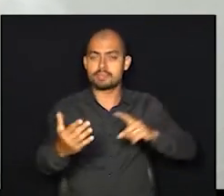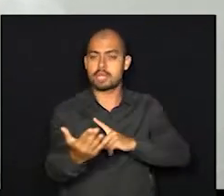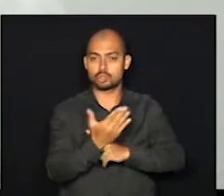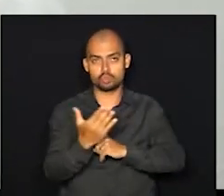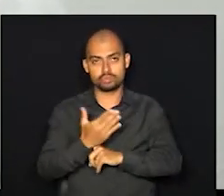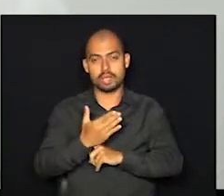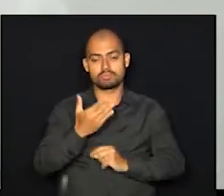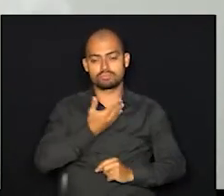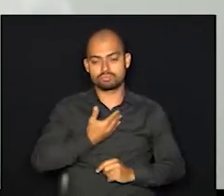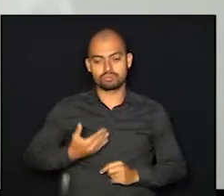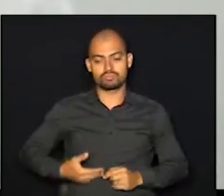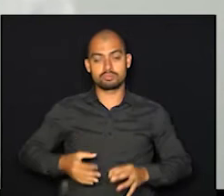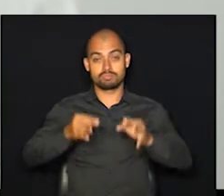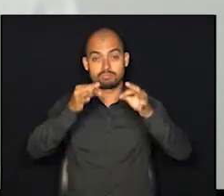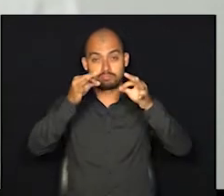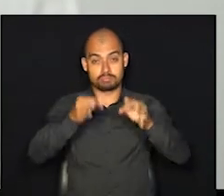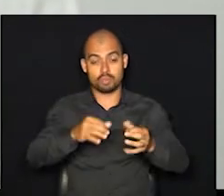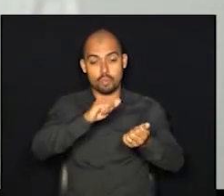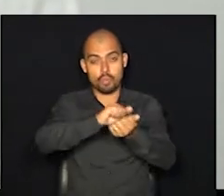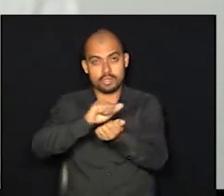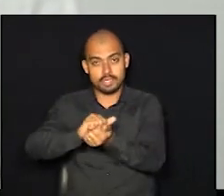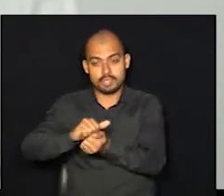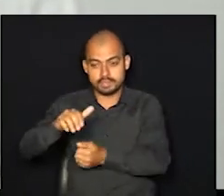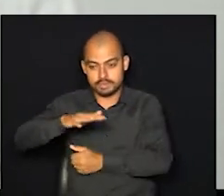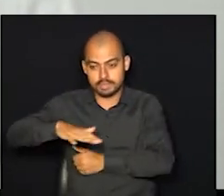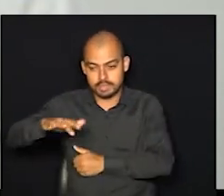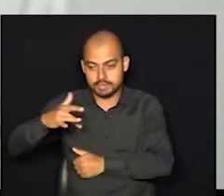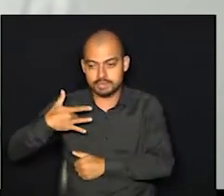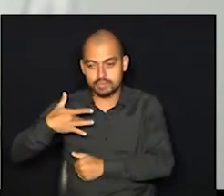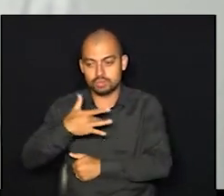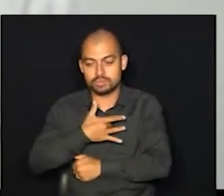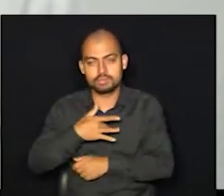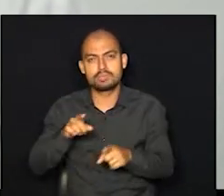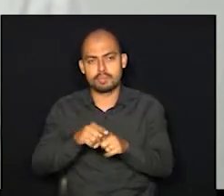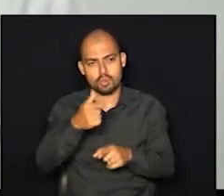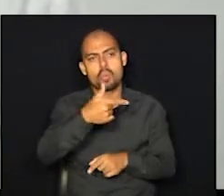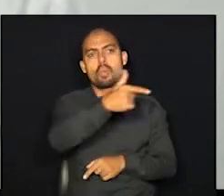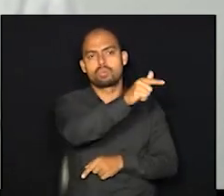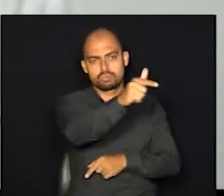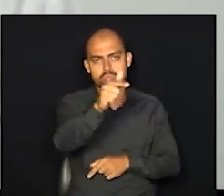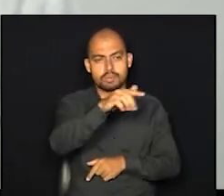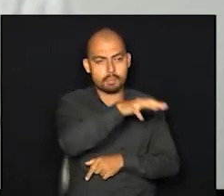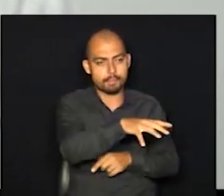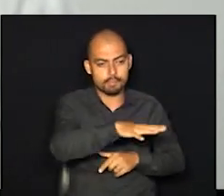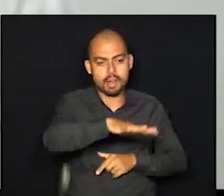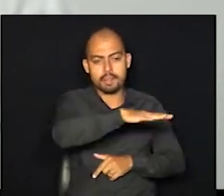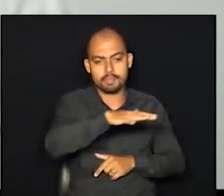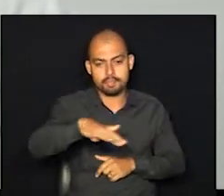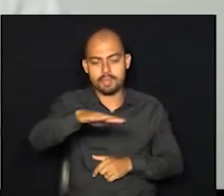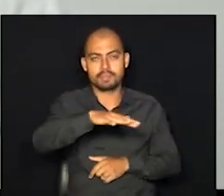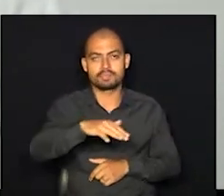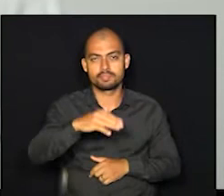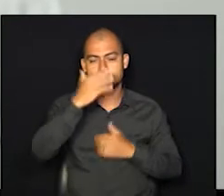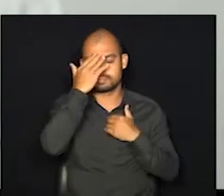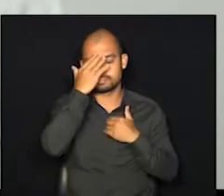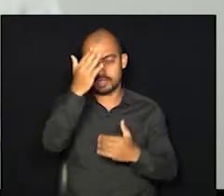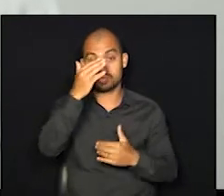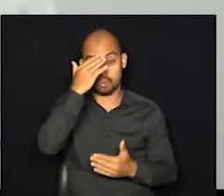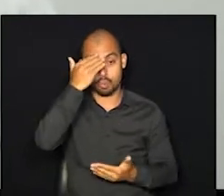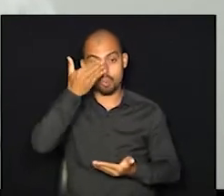fazer um governo de qualidade, não só na área da saúde, mas sim aonde se fizer necessário. Agradeço pela